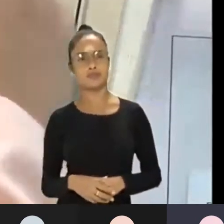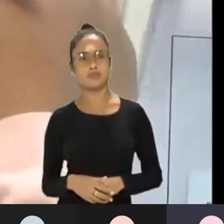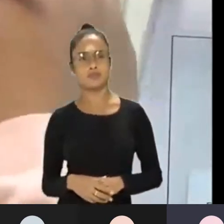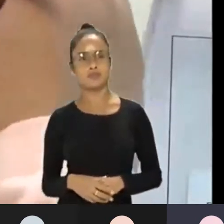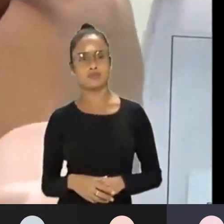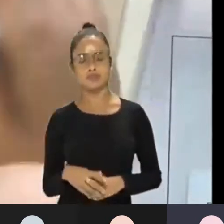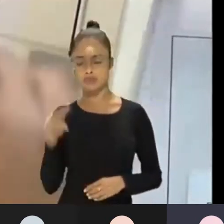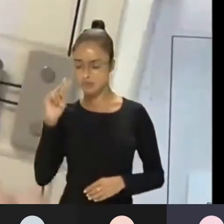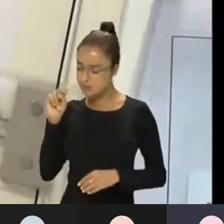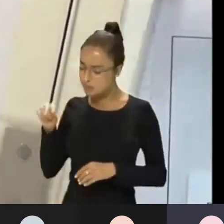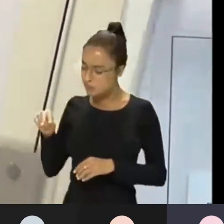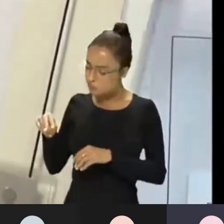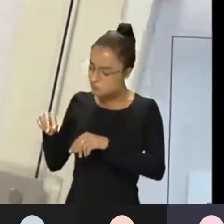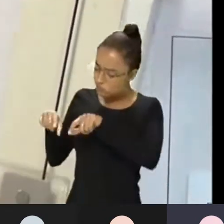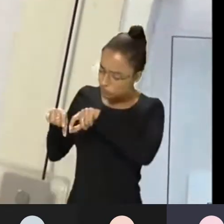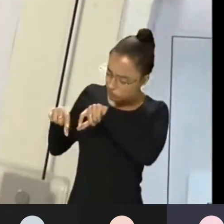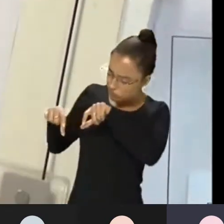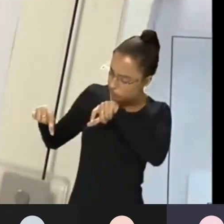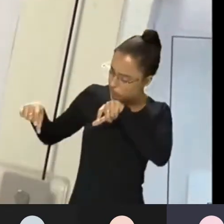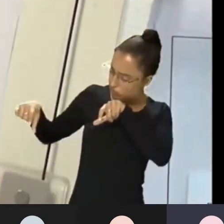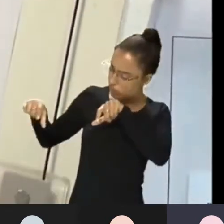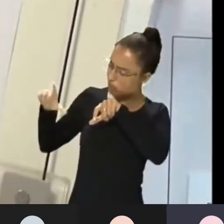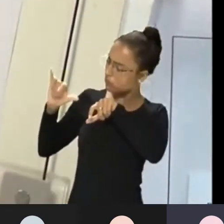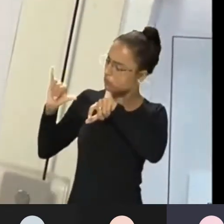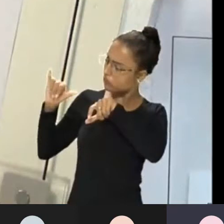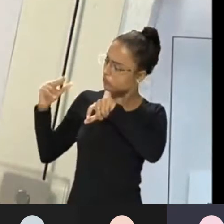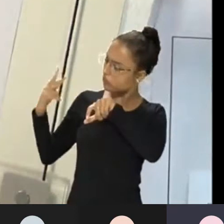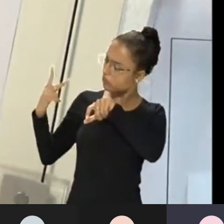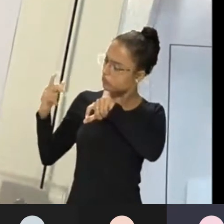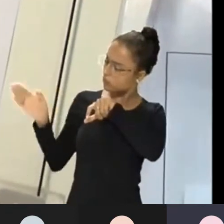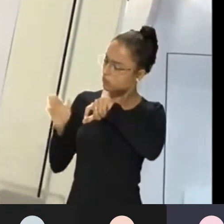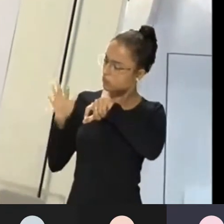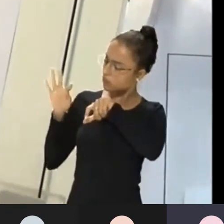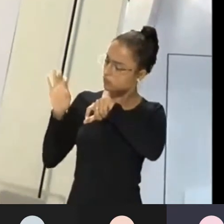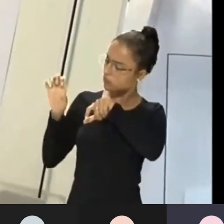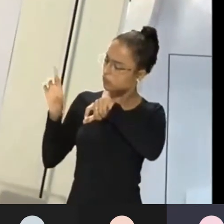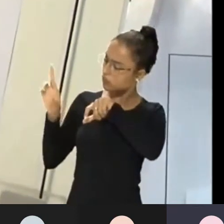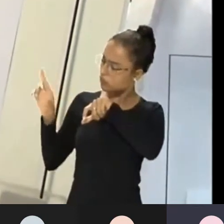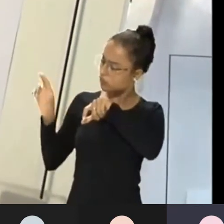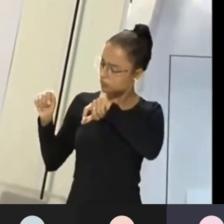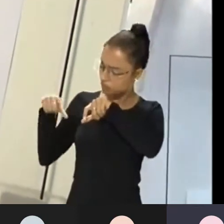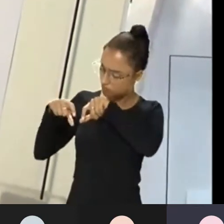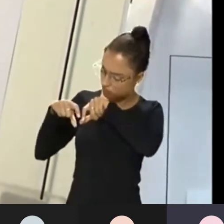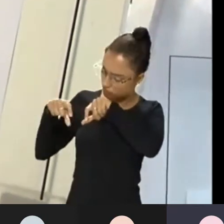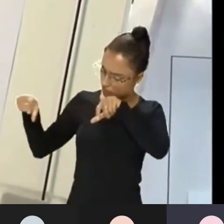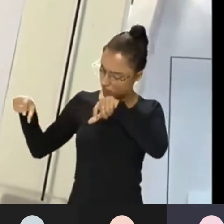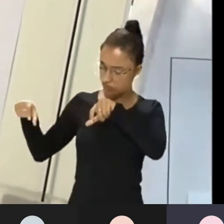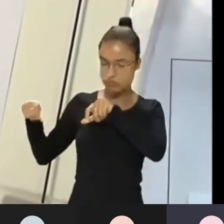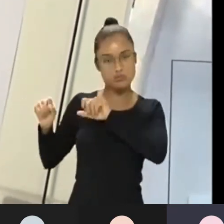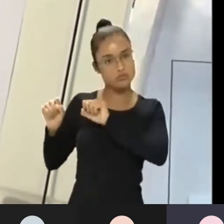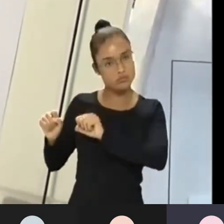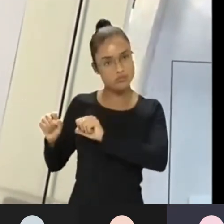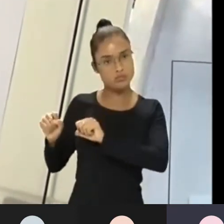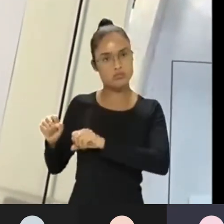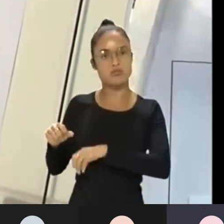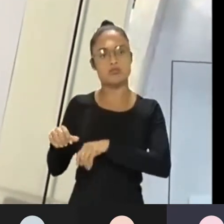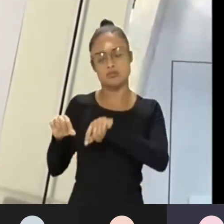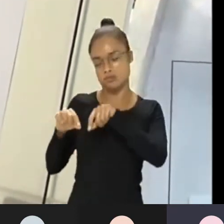e desenhar aqui uma linha terra. Eu fiz os objetos apoiados na linha terra. Então, eu posso